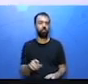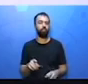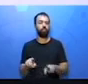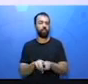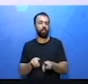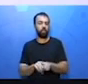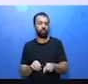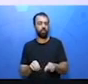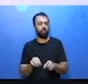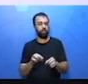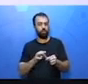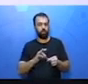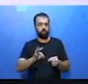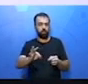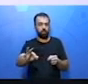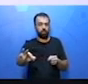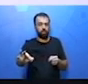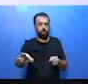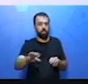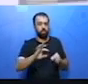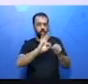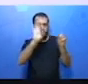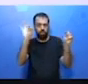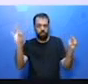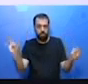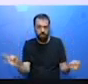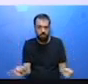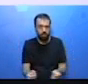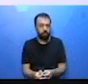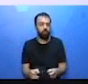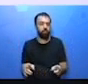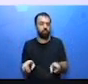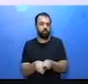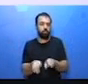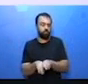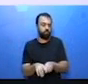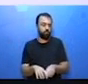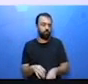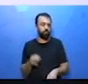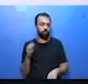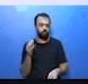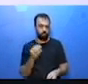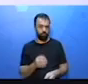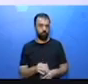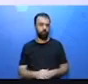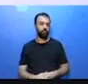só o comprimento, porque dentro não tem nada.